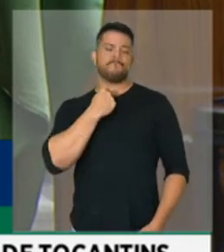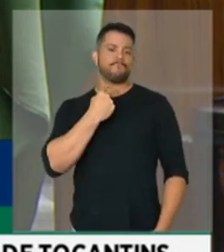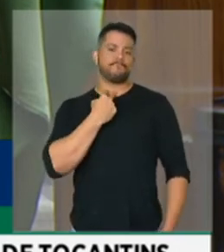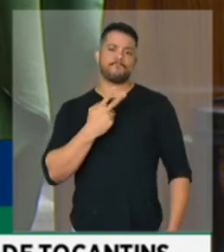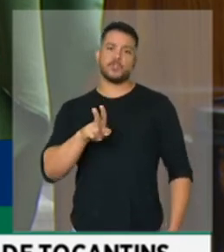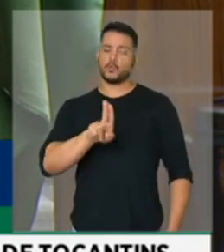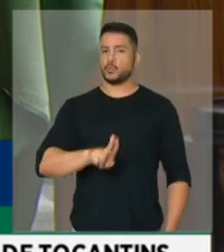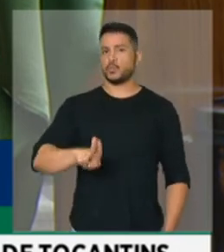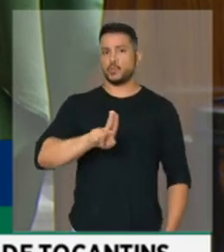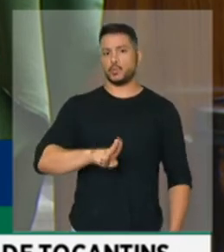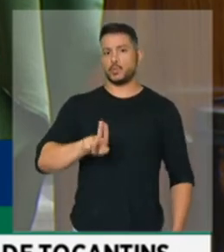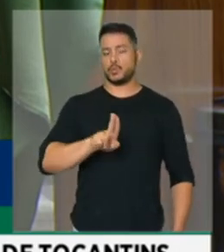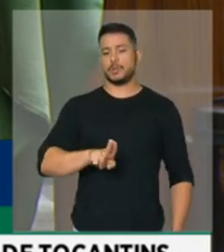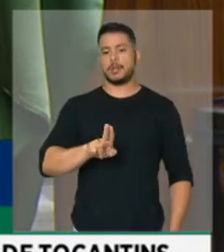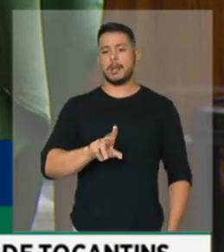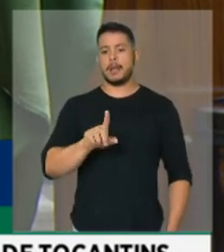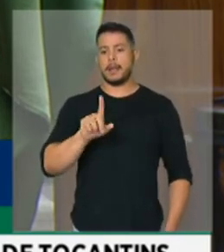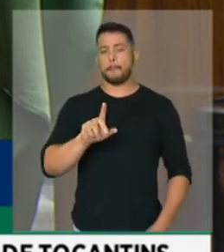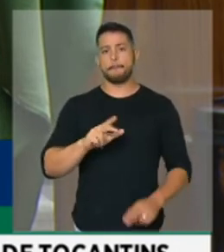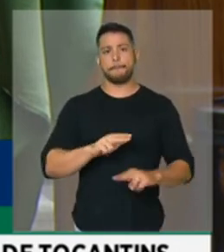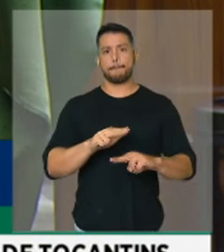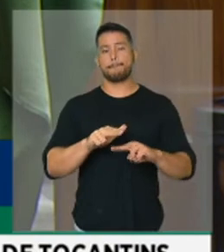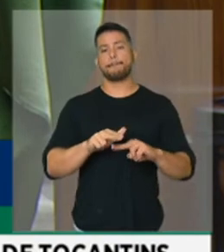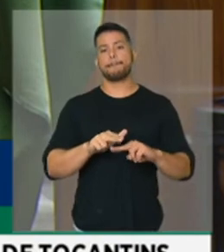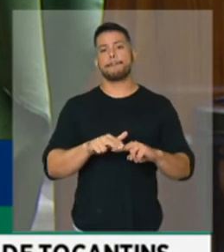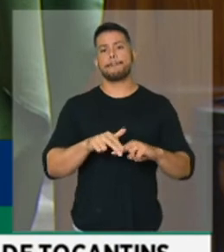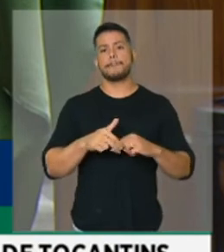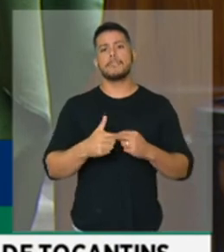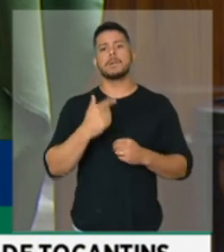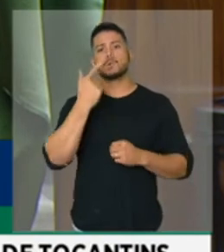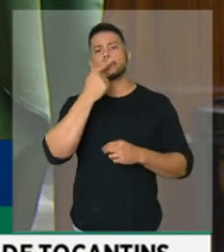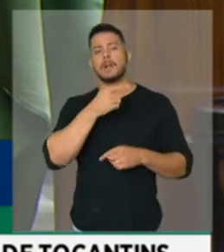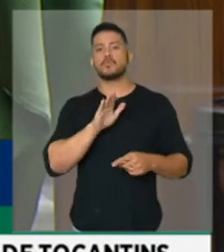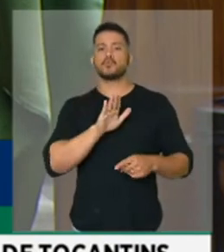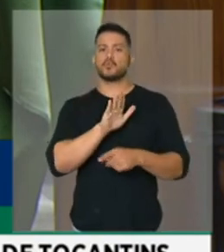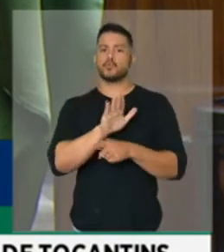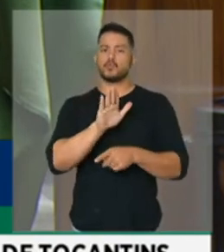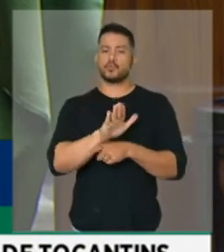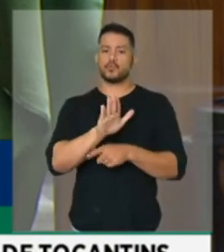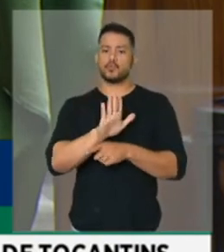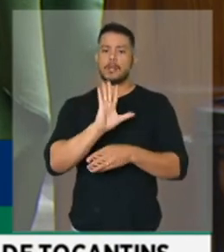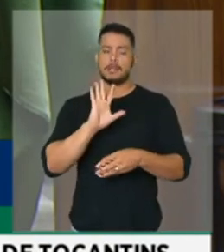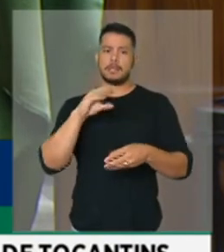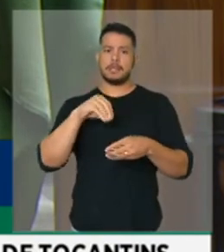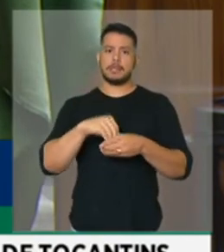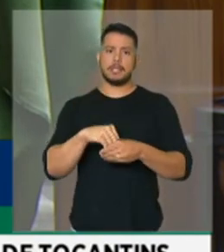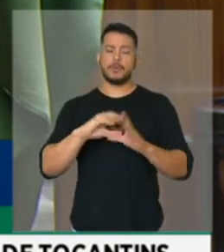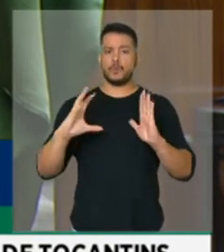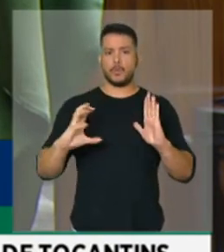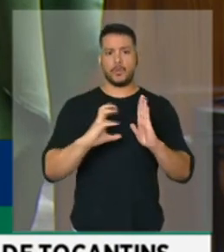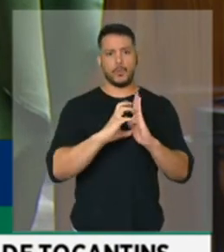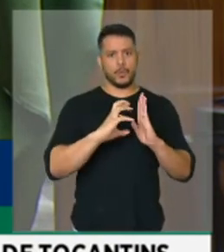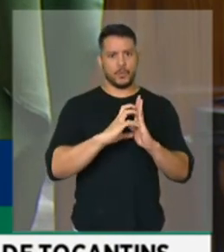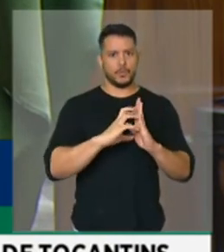sido utilizado como motivo de favorecimento na classificação do aludido concurso.